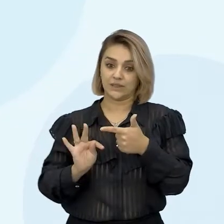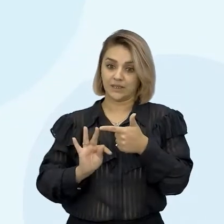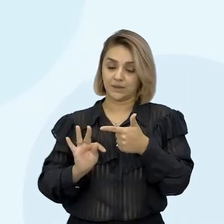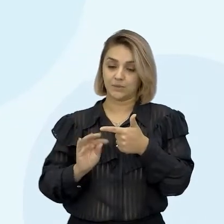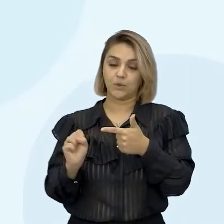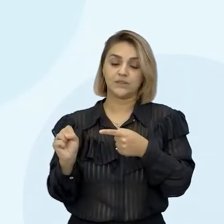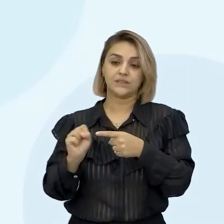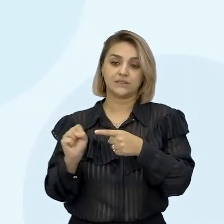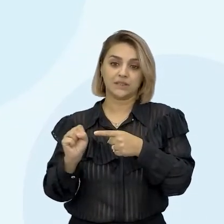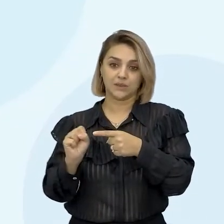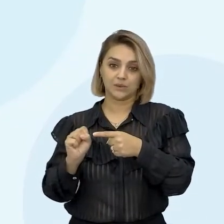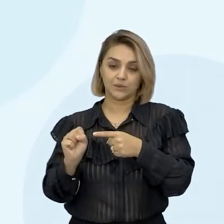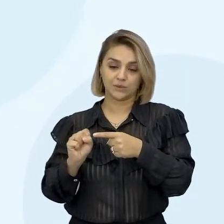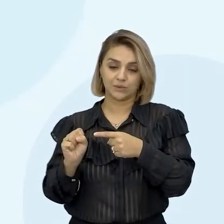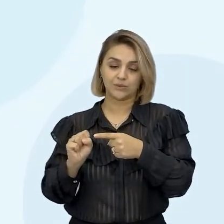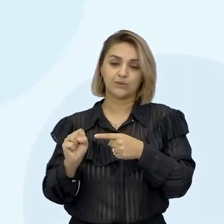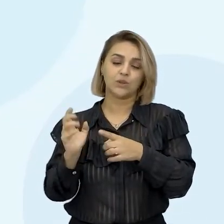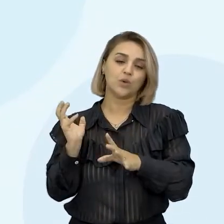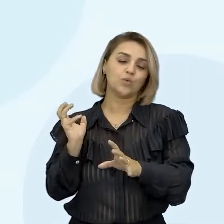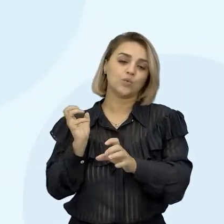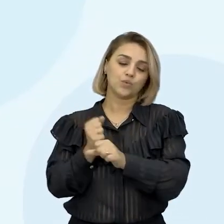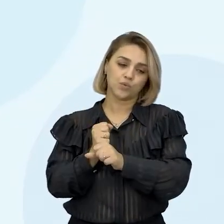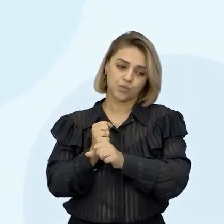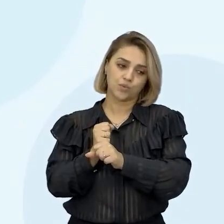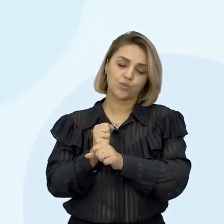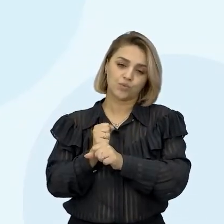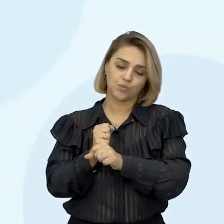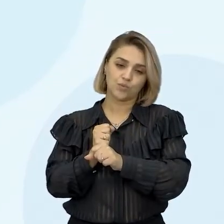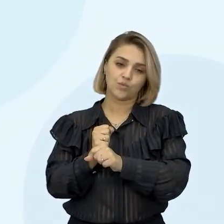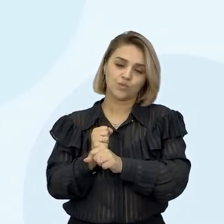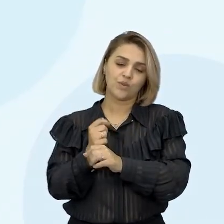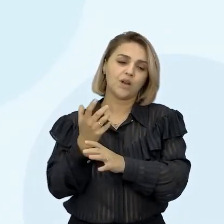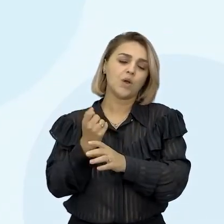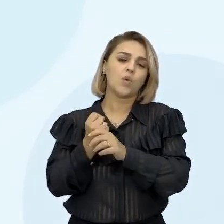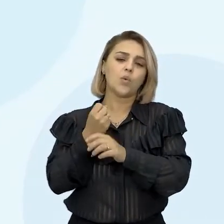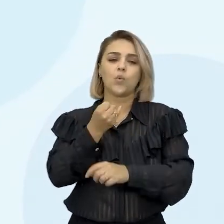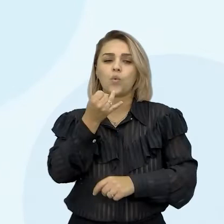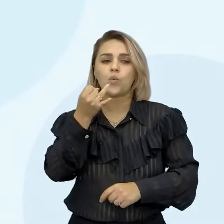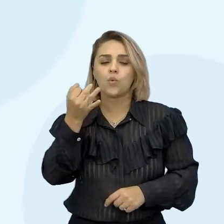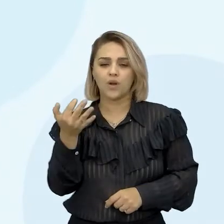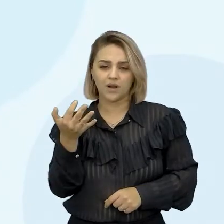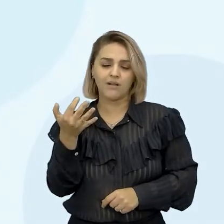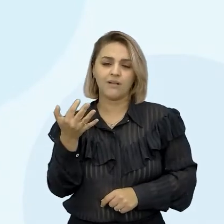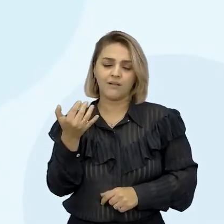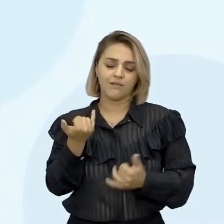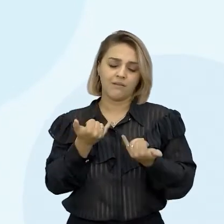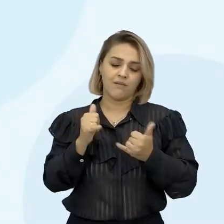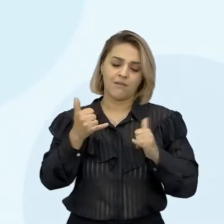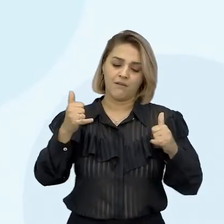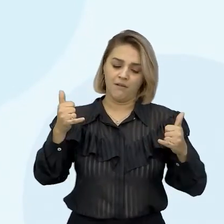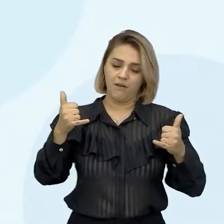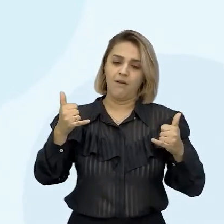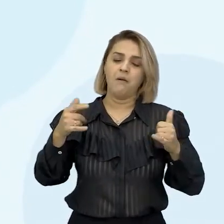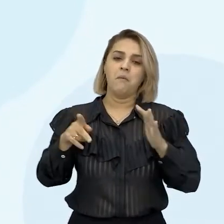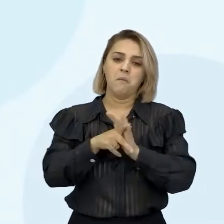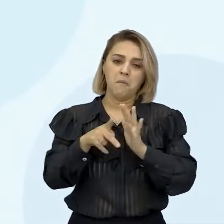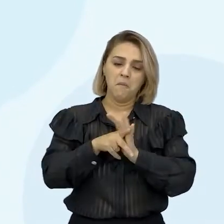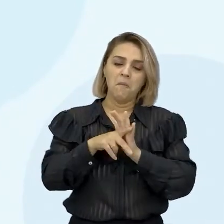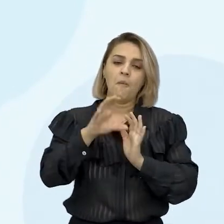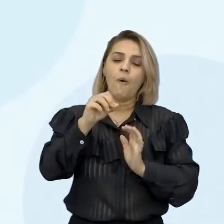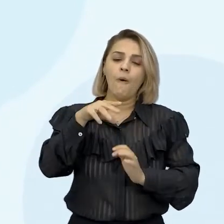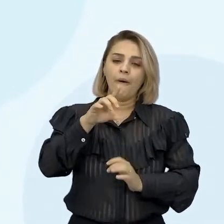segundo I will calcular isso aqui a quantidade de cargas que entram numa um condutor